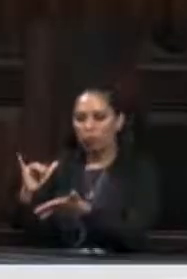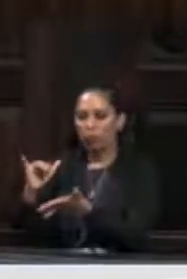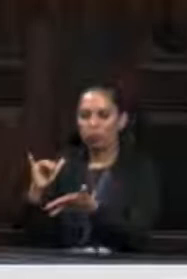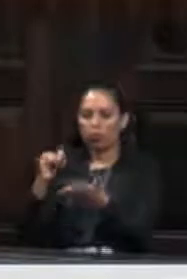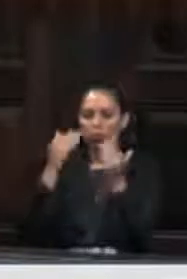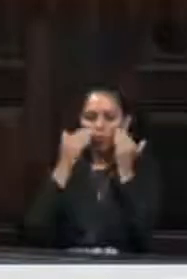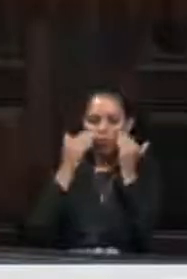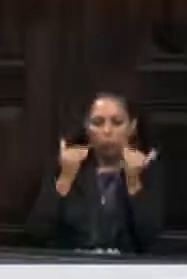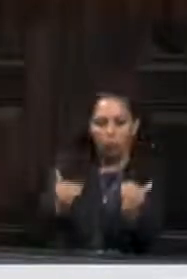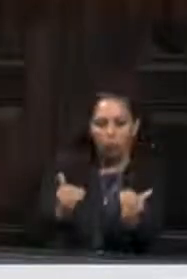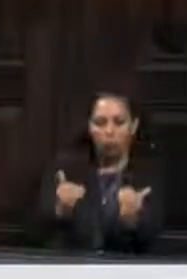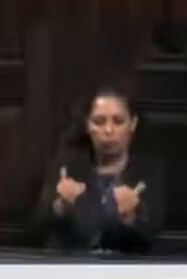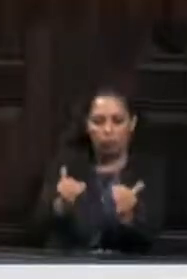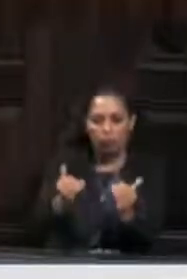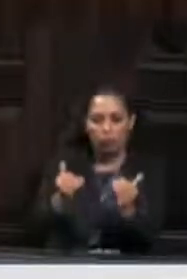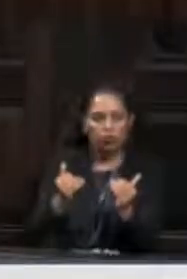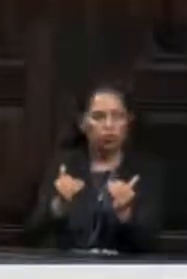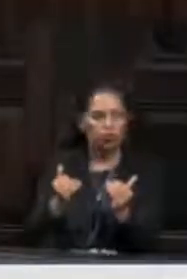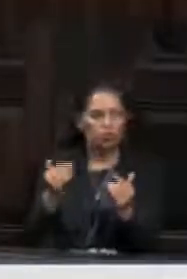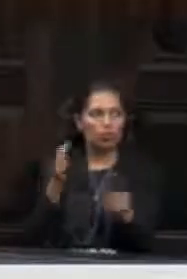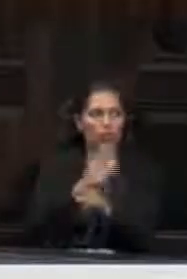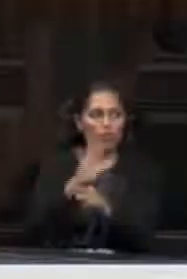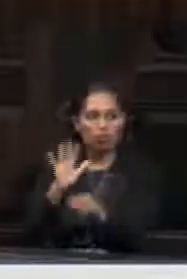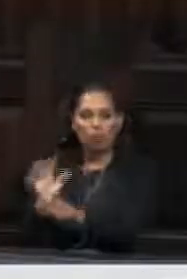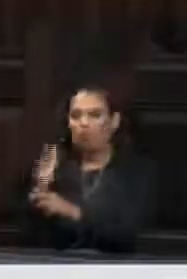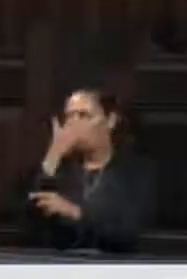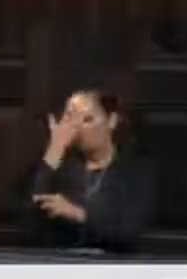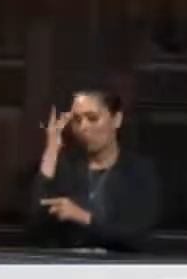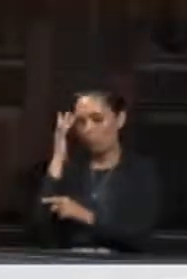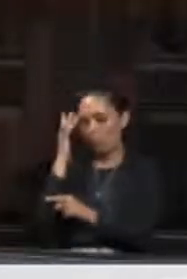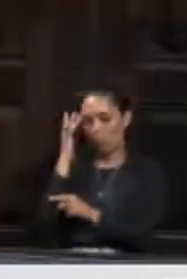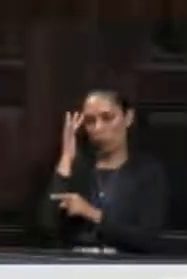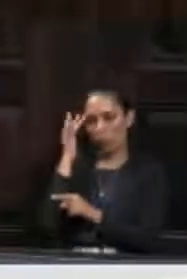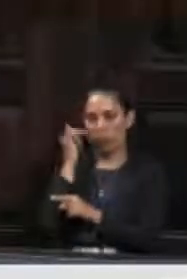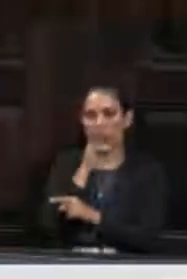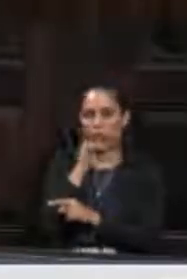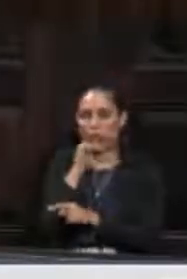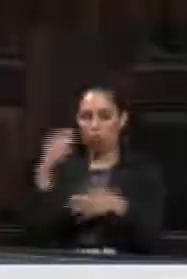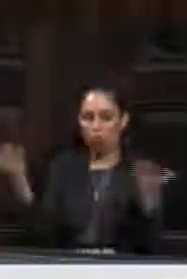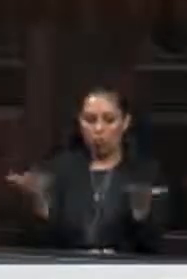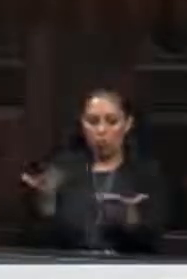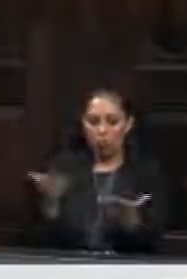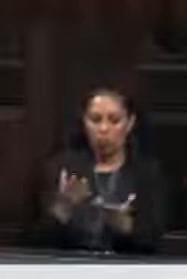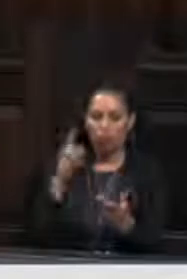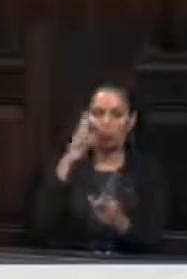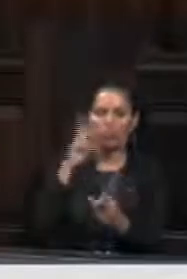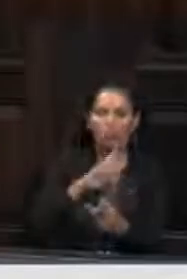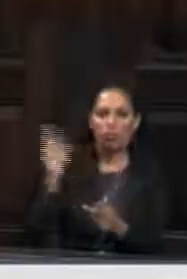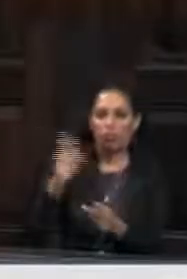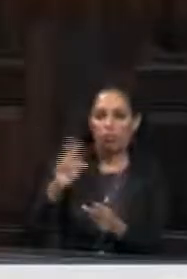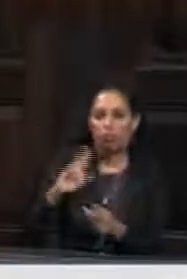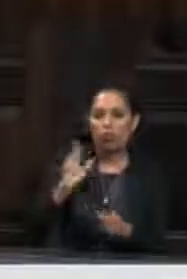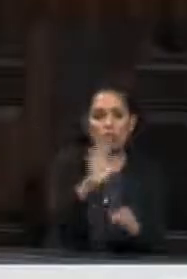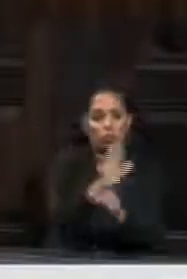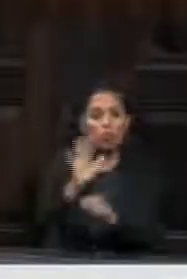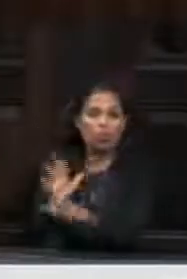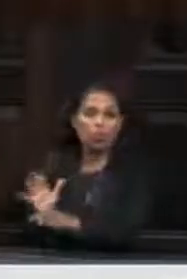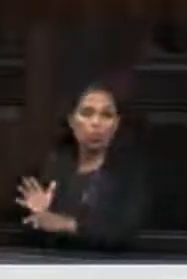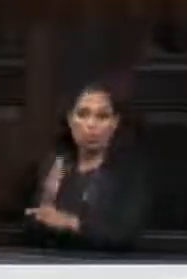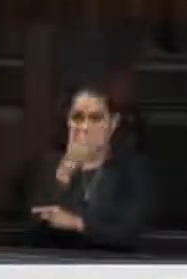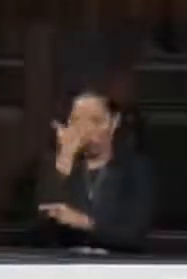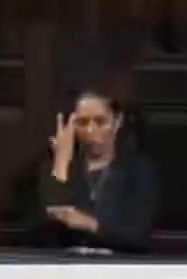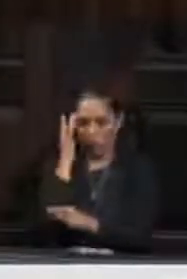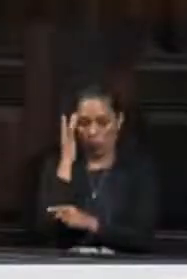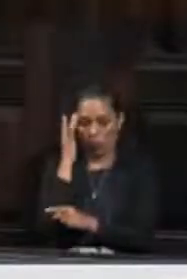humano. A gente tem comprovado que a igreja tem ajudado muito pessoas que eram marginalizadas